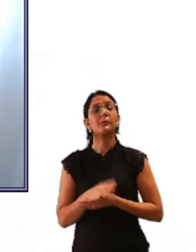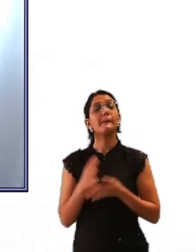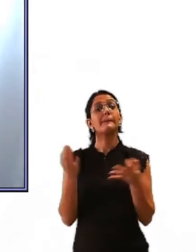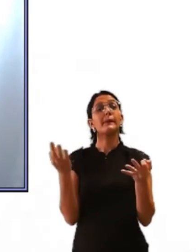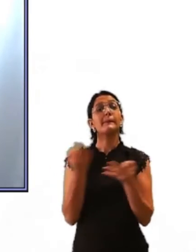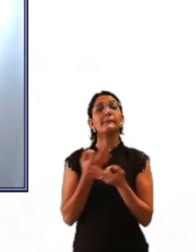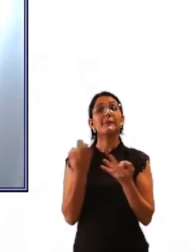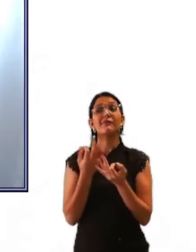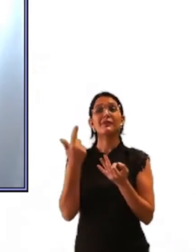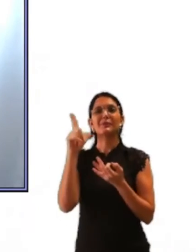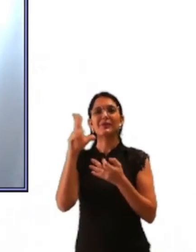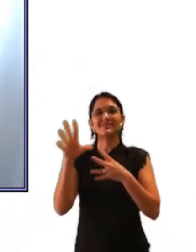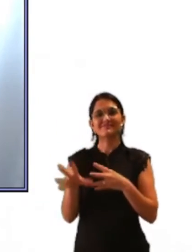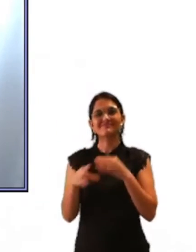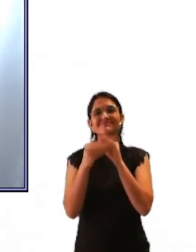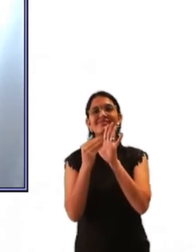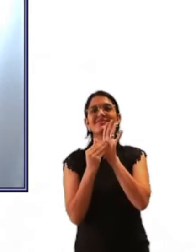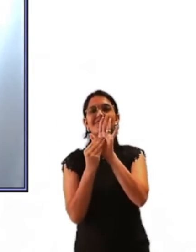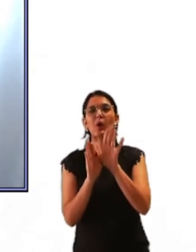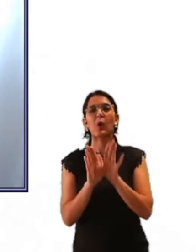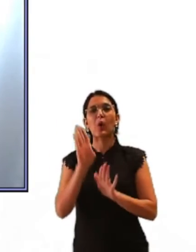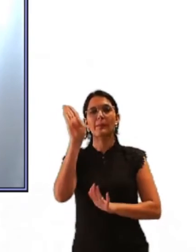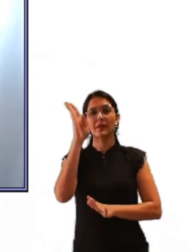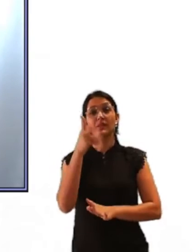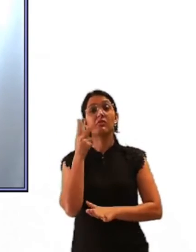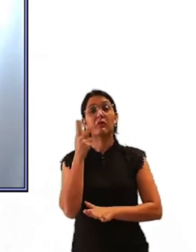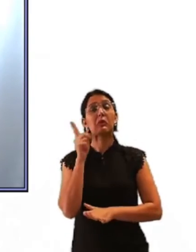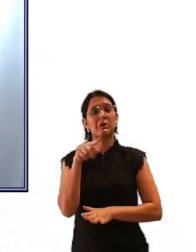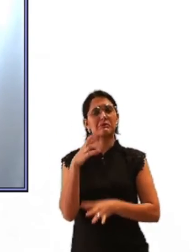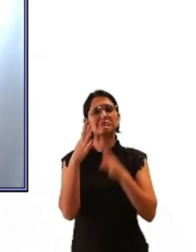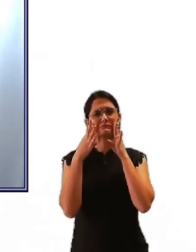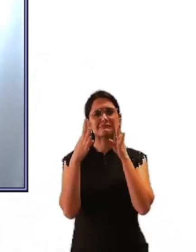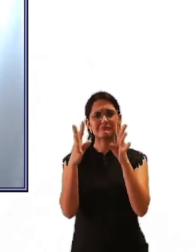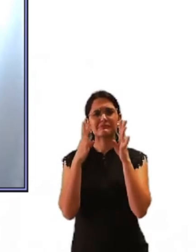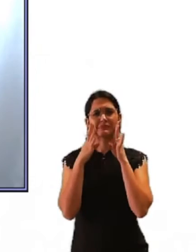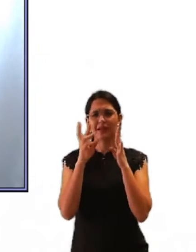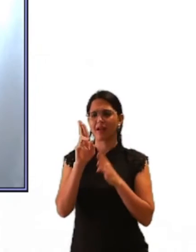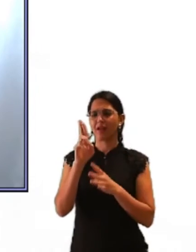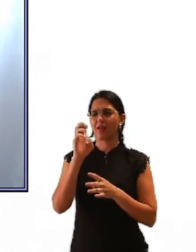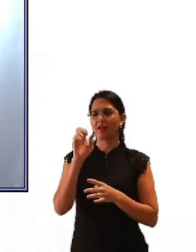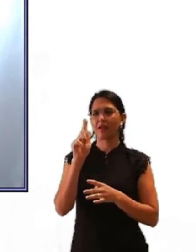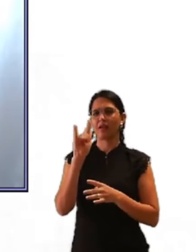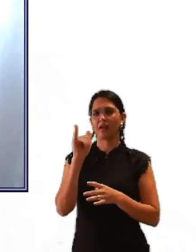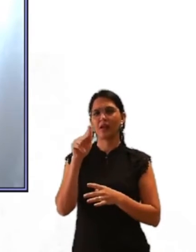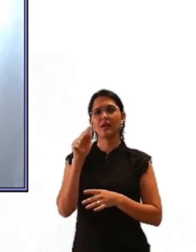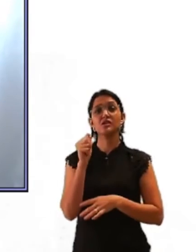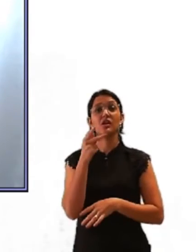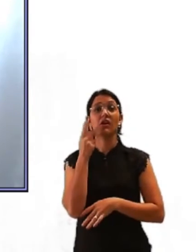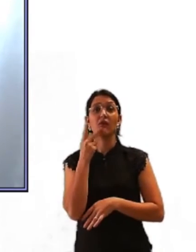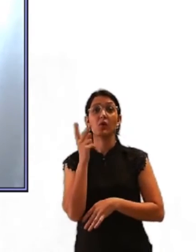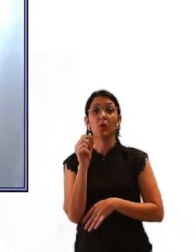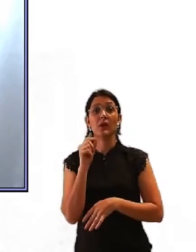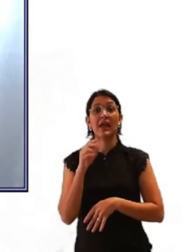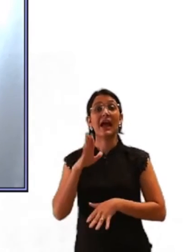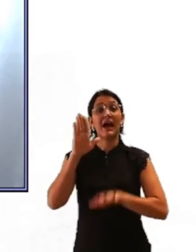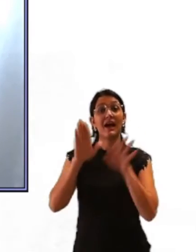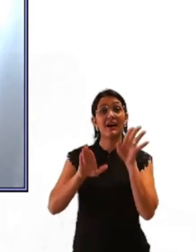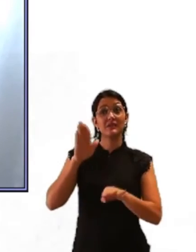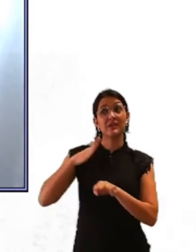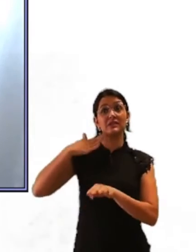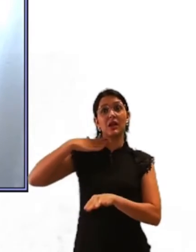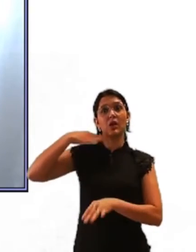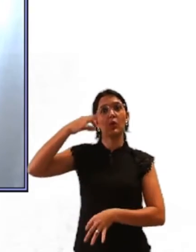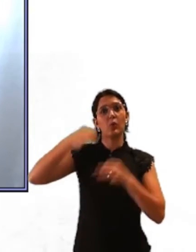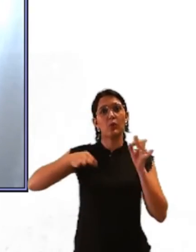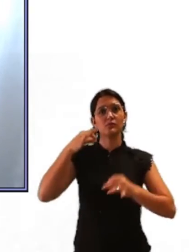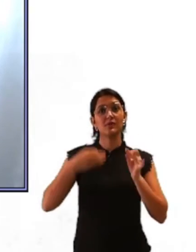Perfeito, a Regina fez uma colocação aqui muito interessante. Ela colocou o seguinte: as juízas e os juízes conhecerem os